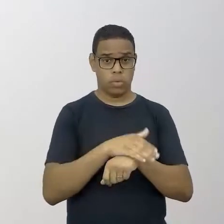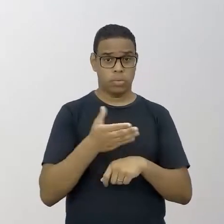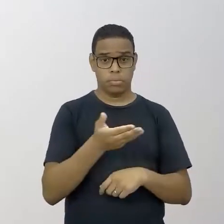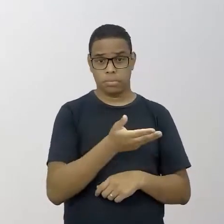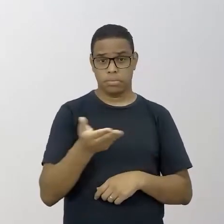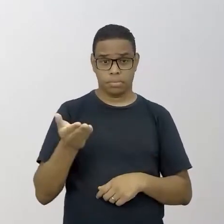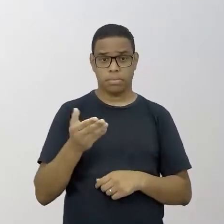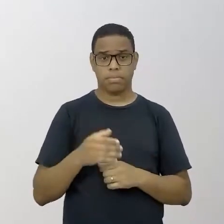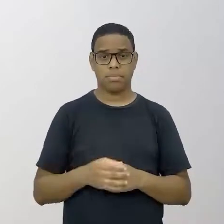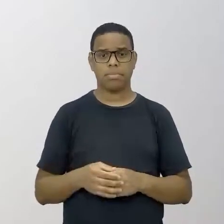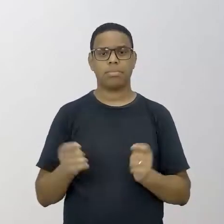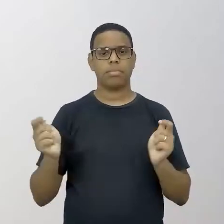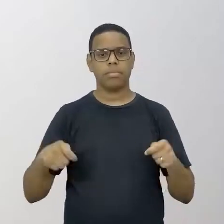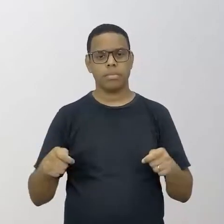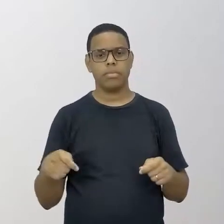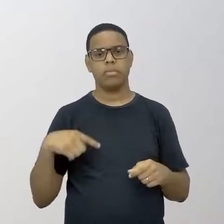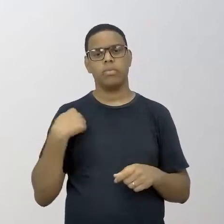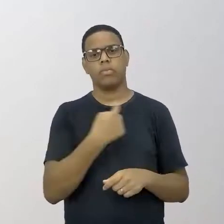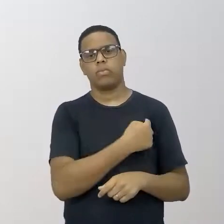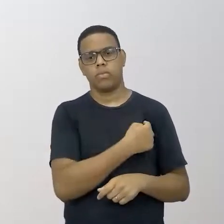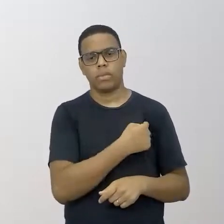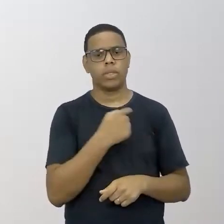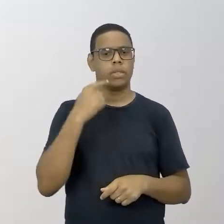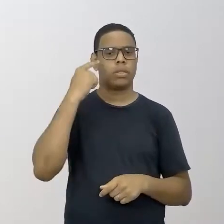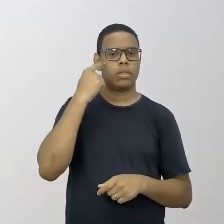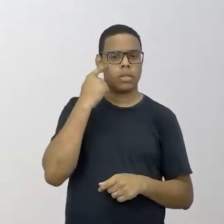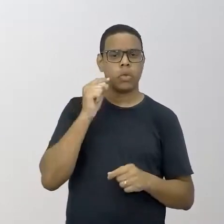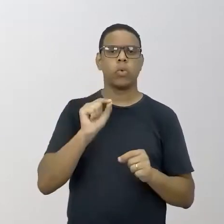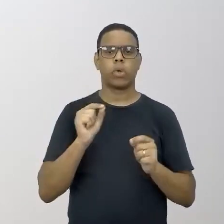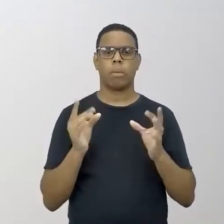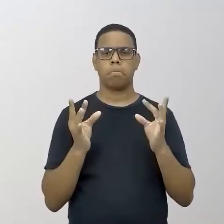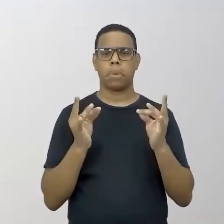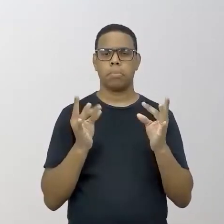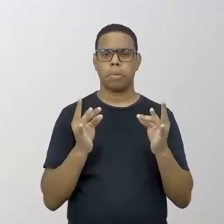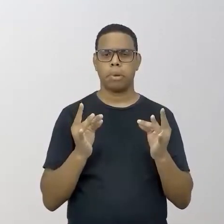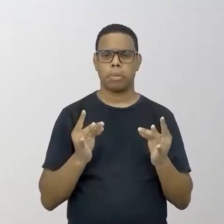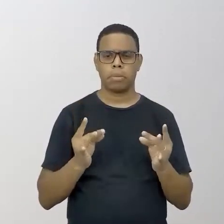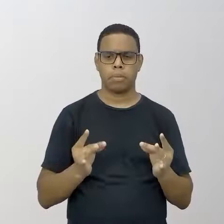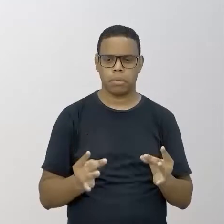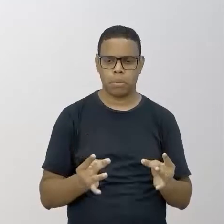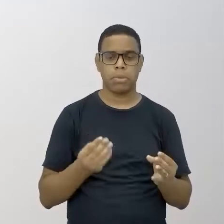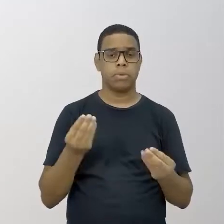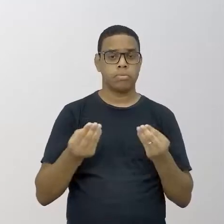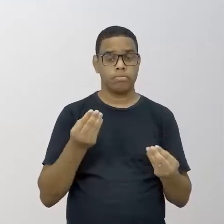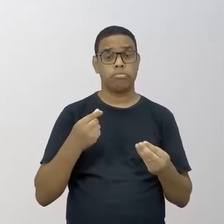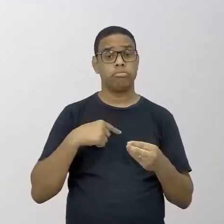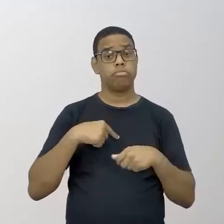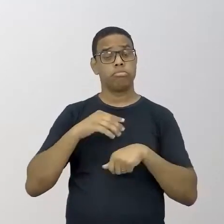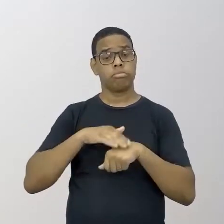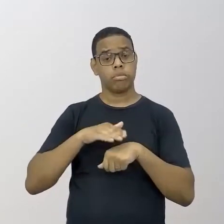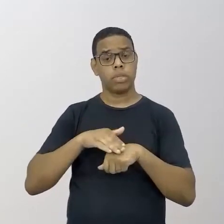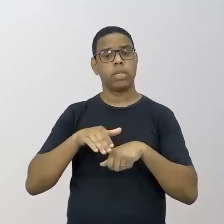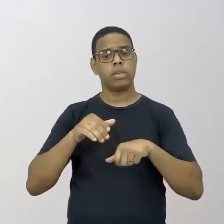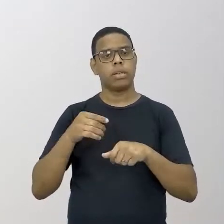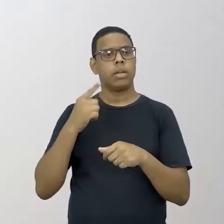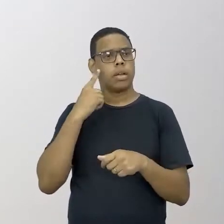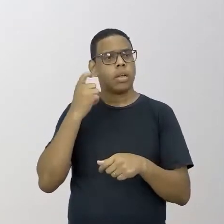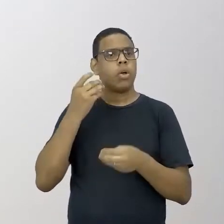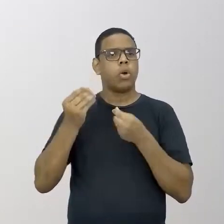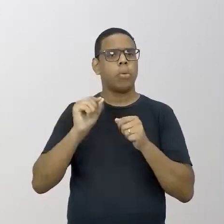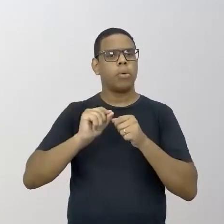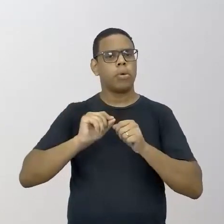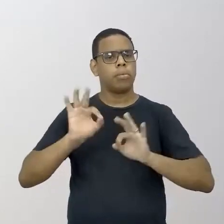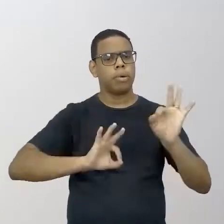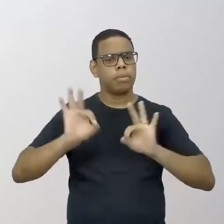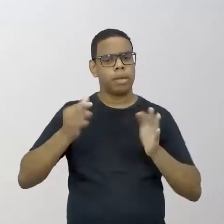vocês serve um pouco para a gente pensar nos detalhes, né? Em tudo que mobiliza uma aula como